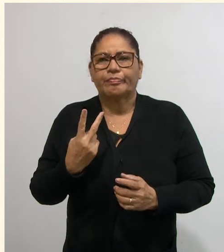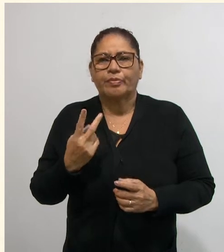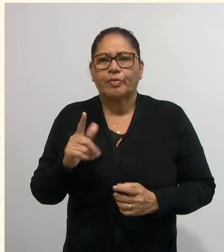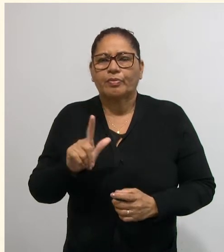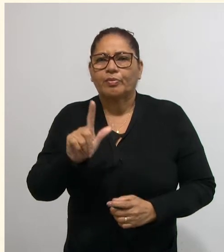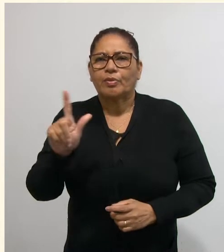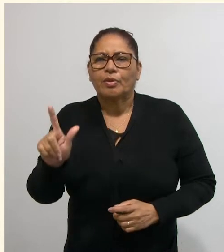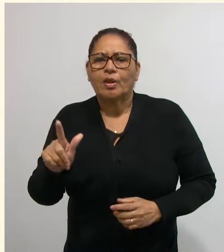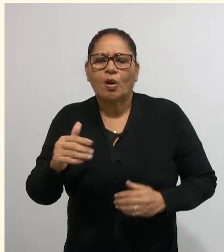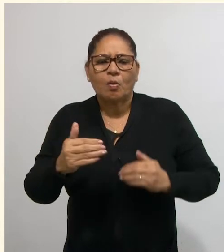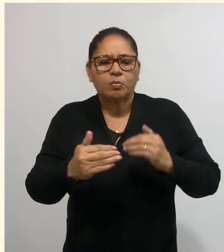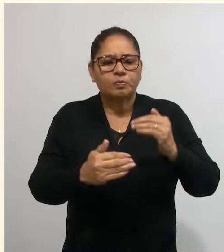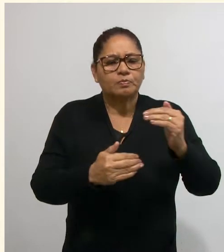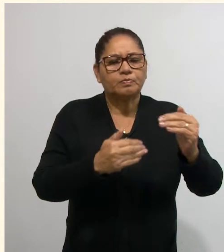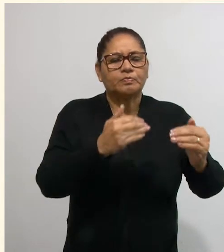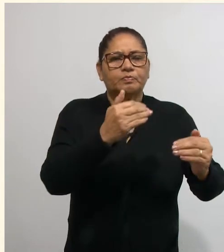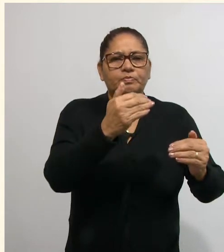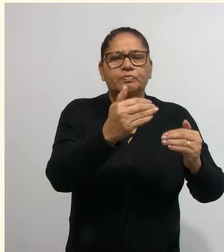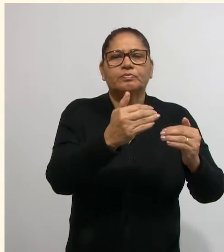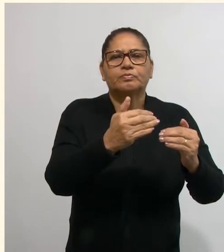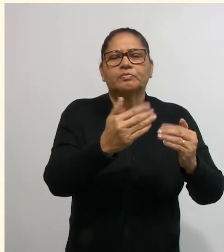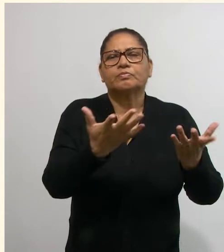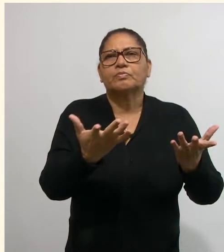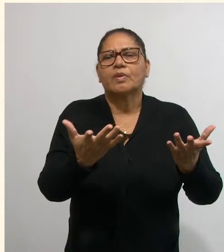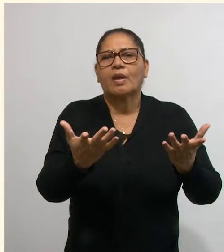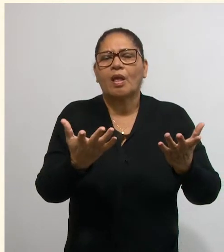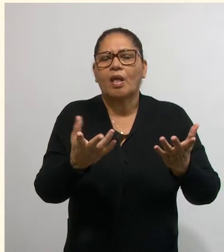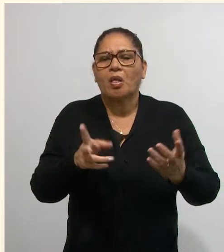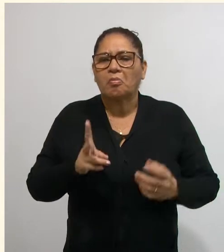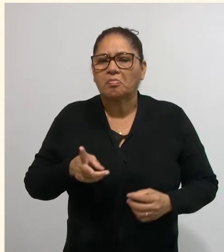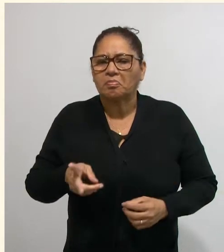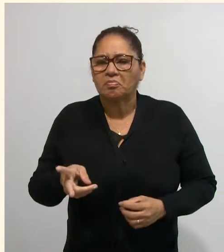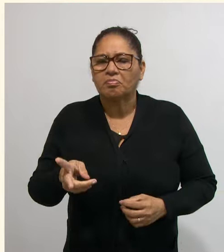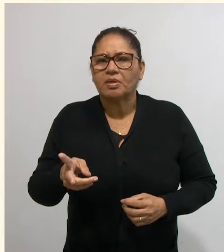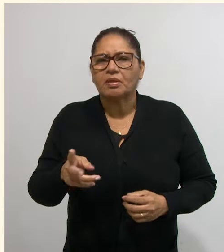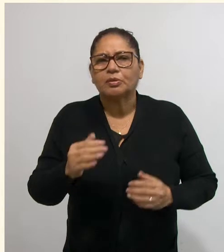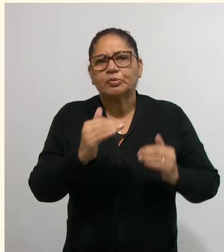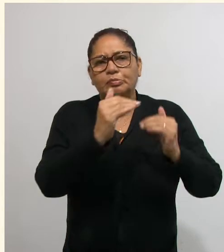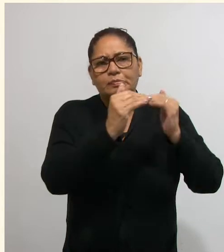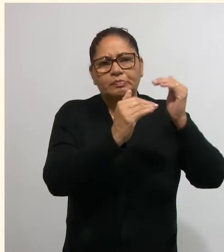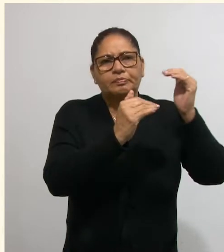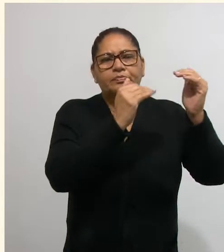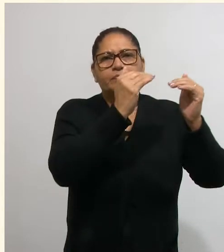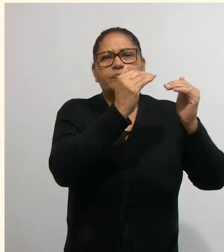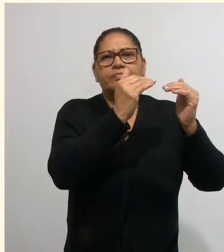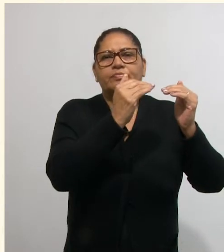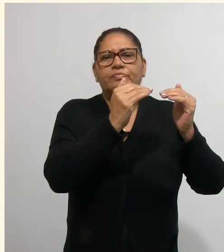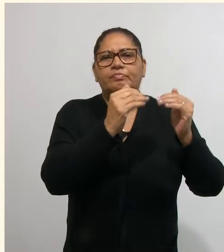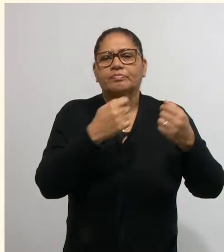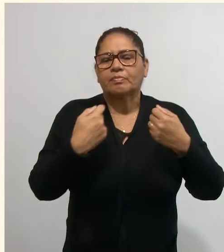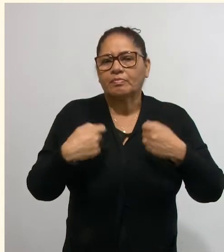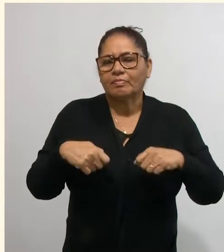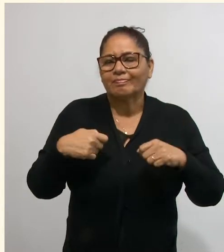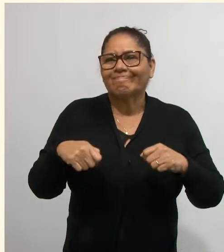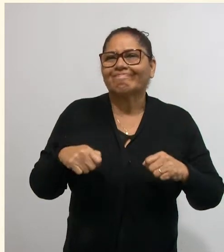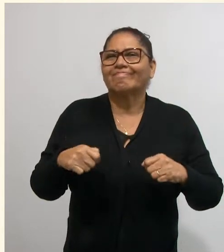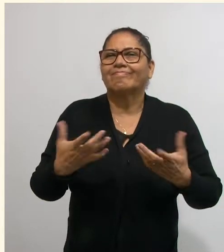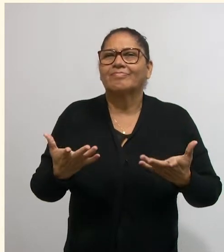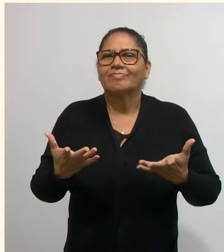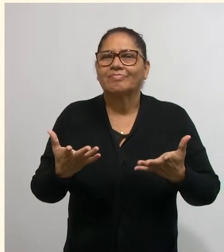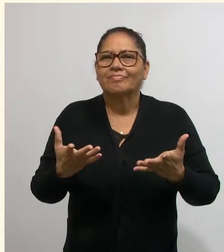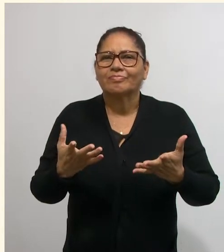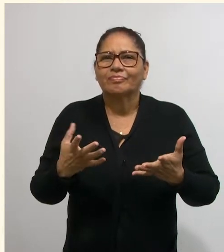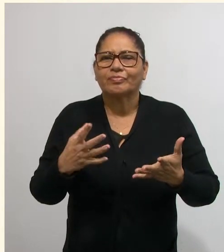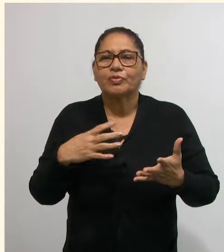do avanço enquanto o progresso ou mesmo o desenvolvimento deve ser sempre abordado de